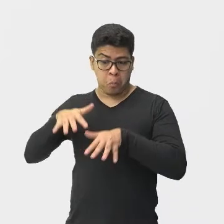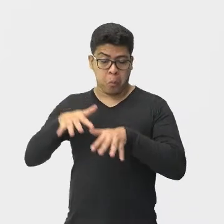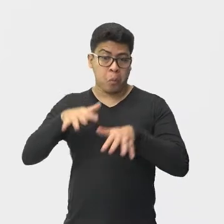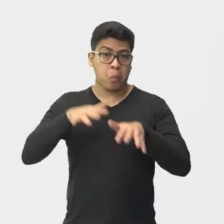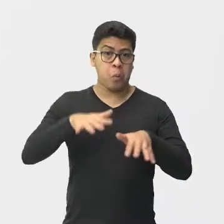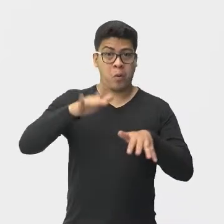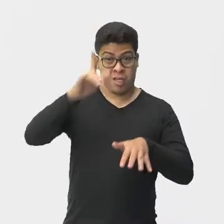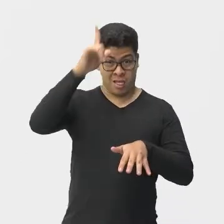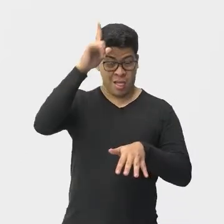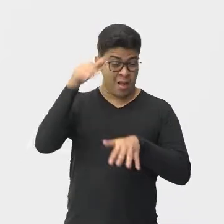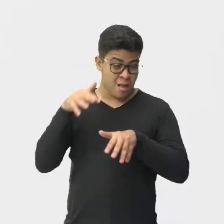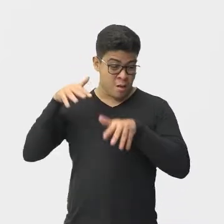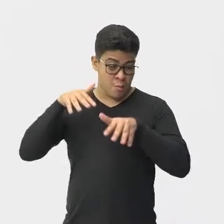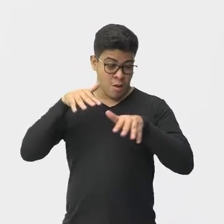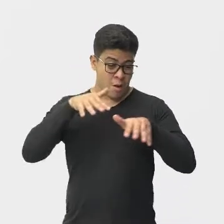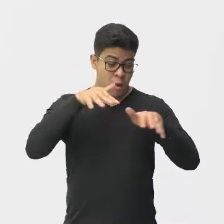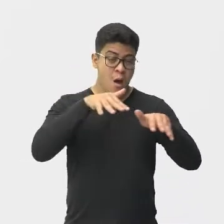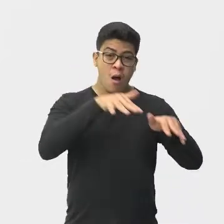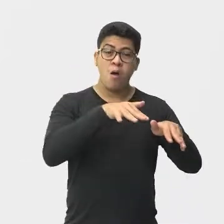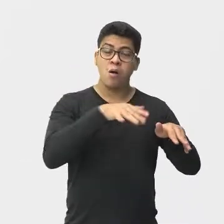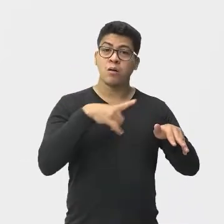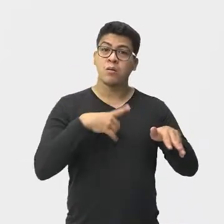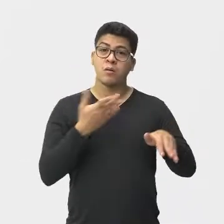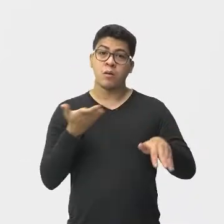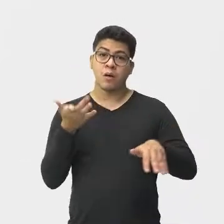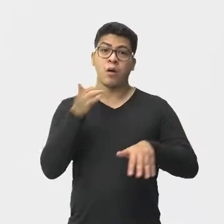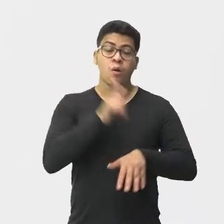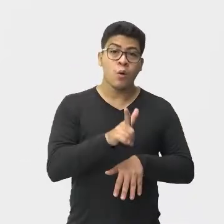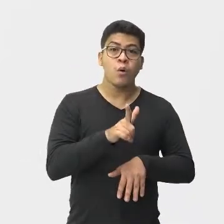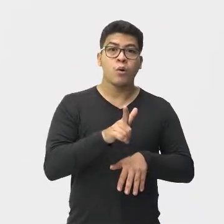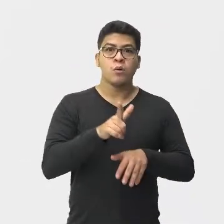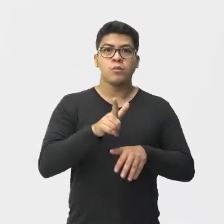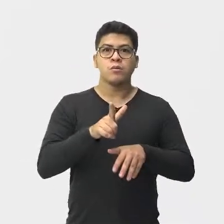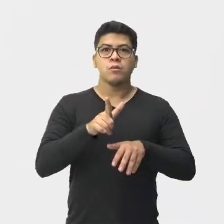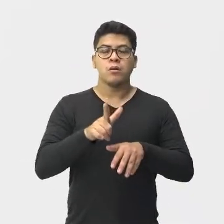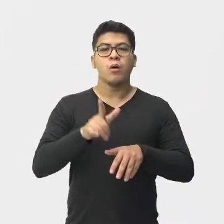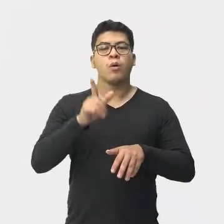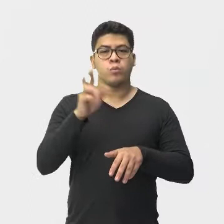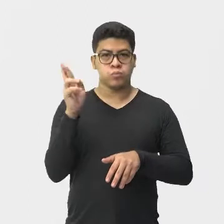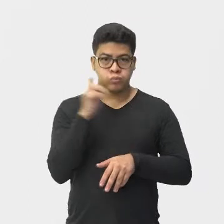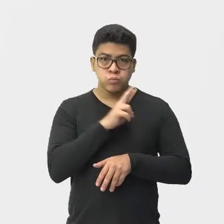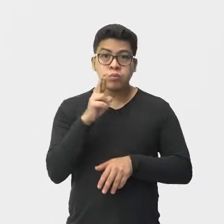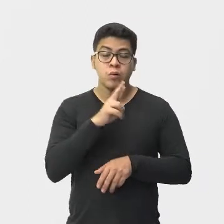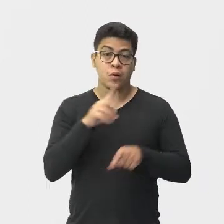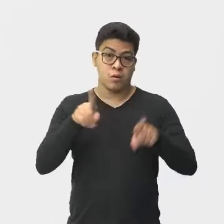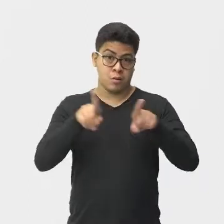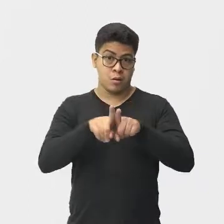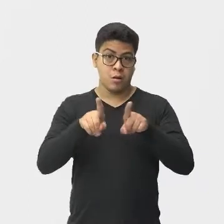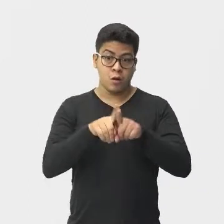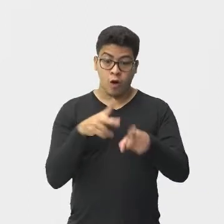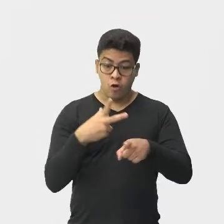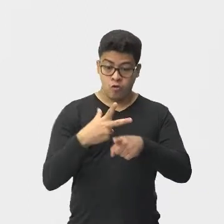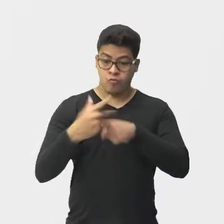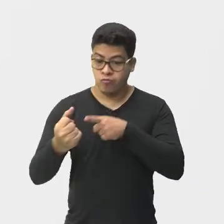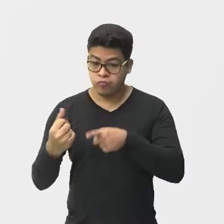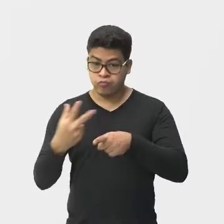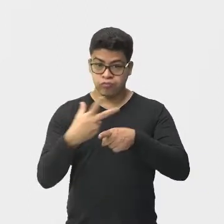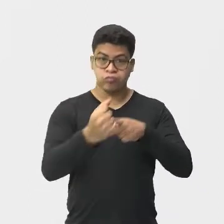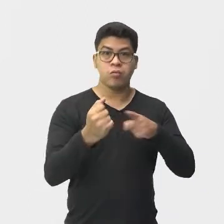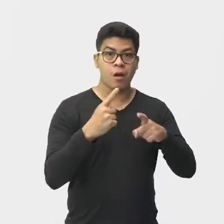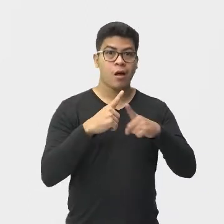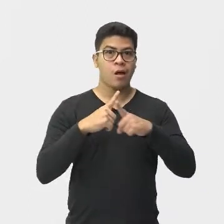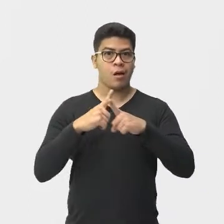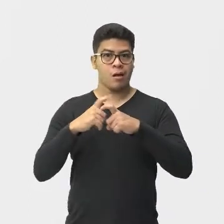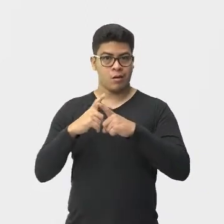abrir a primeira frente de luta contra o eixo. E durante essa marcha, os soviéticos vão libertando das mãos dos nazistas